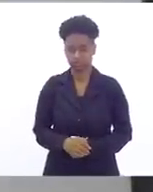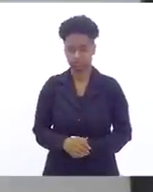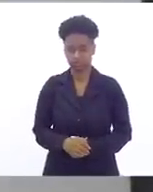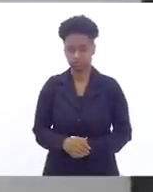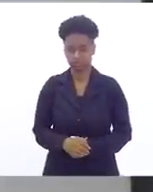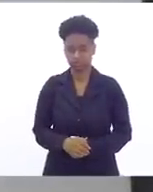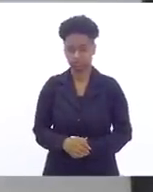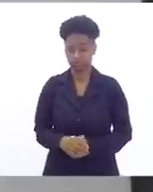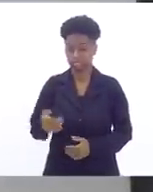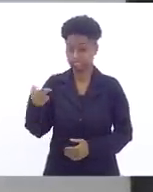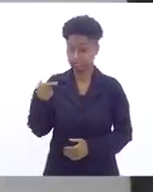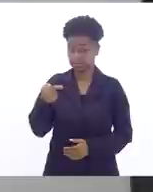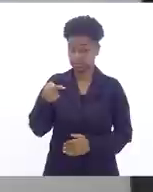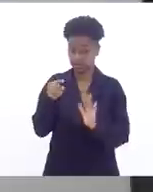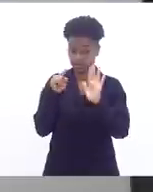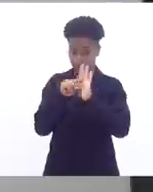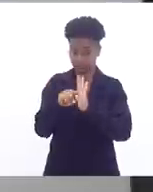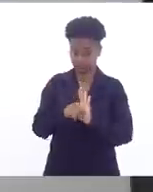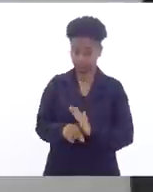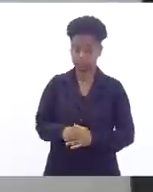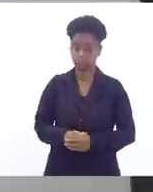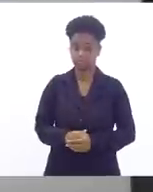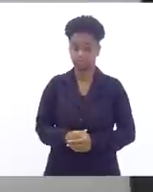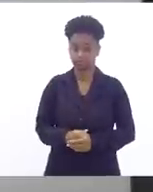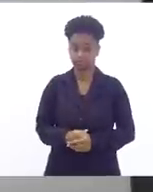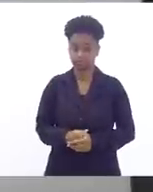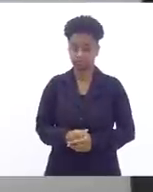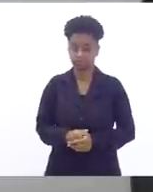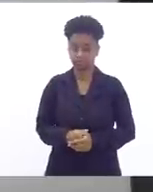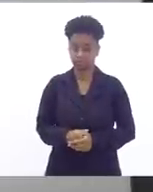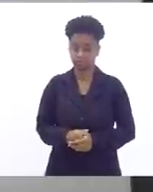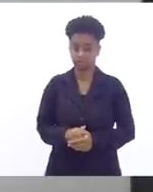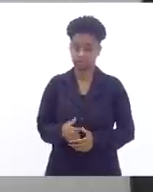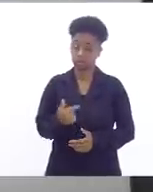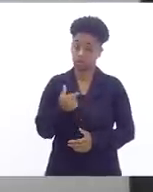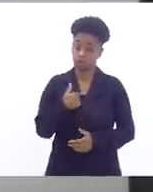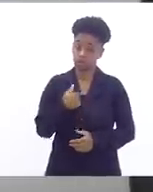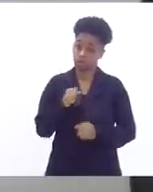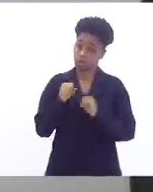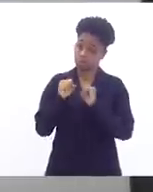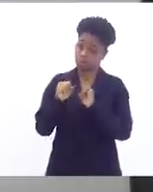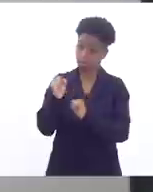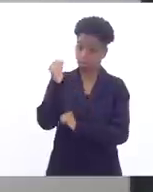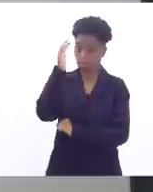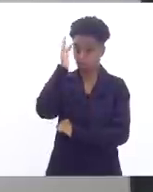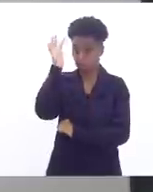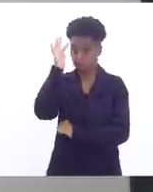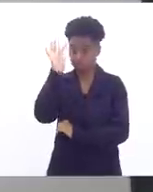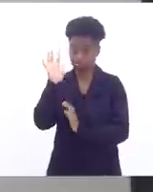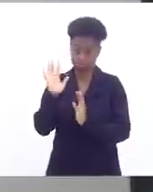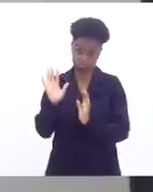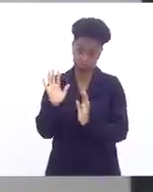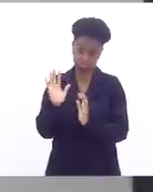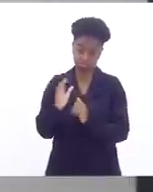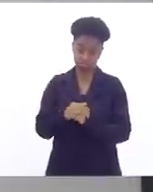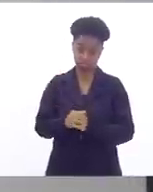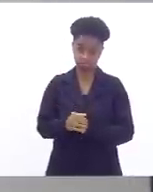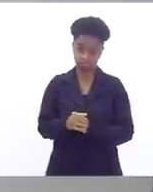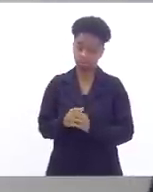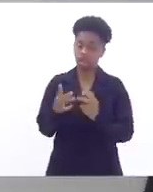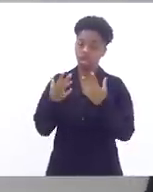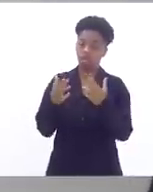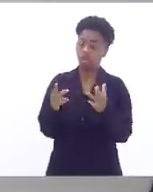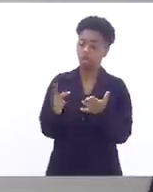sétima questão eu posso supor como acontece